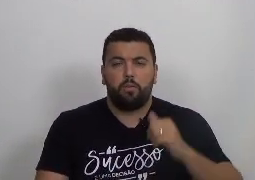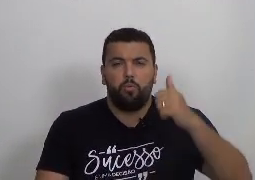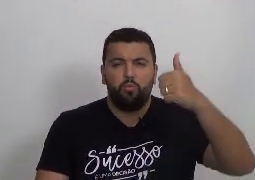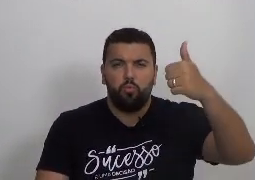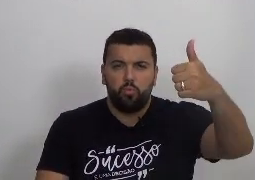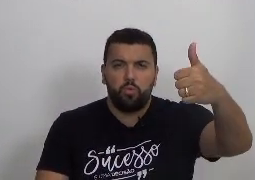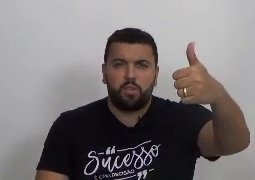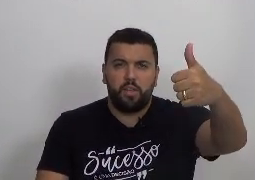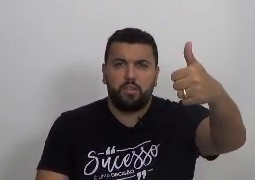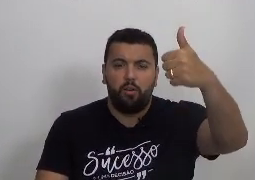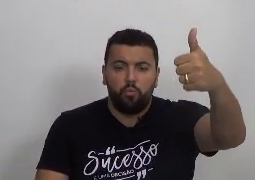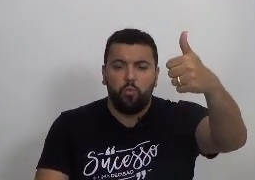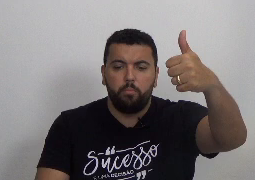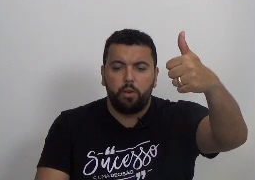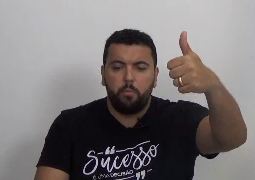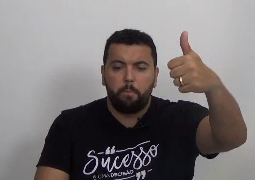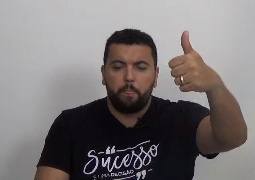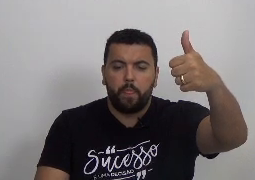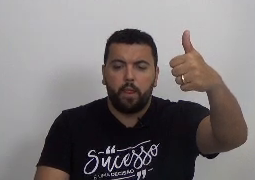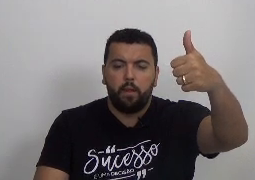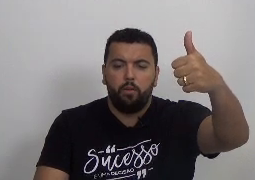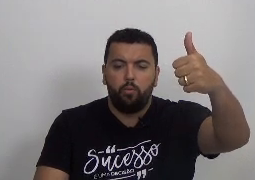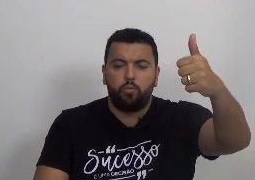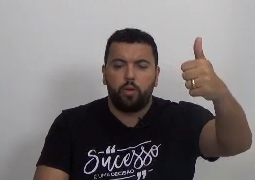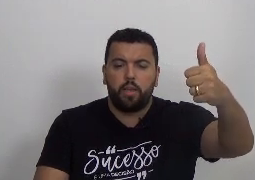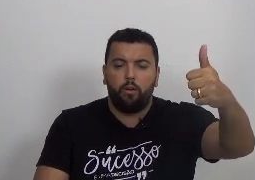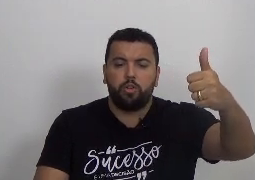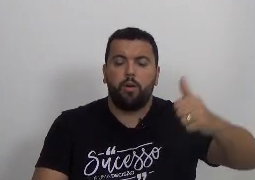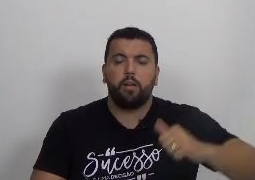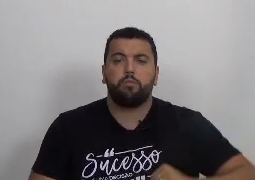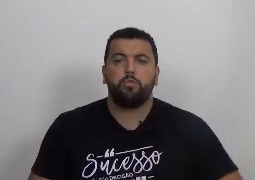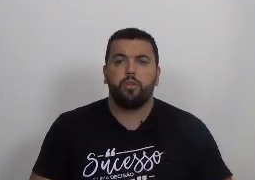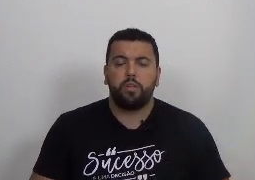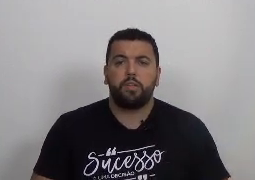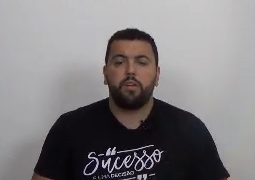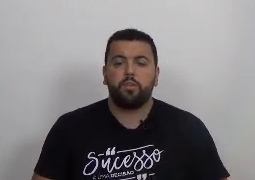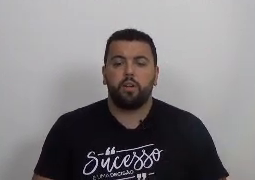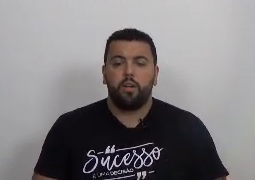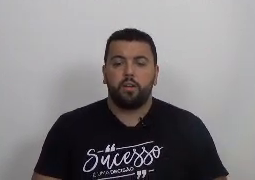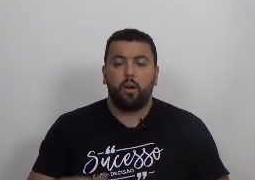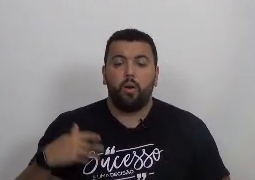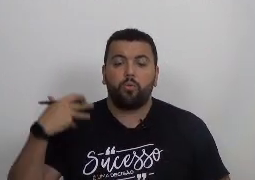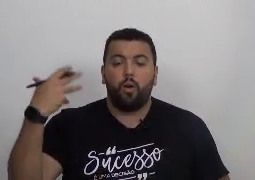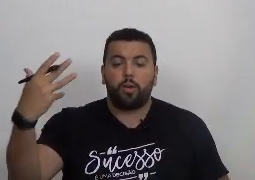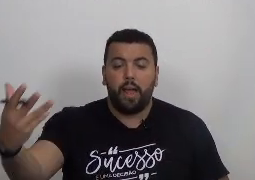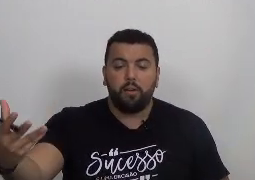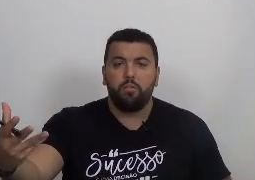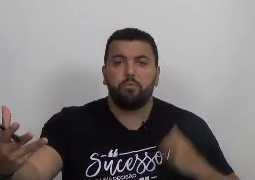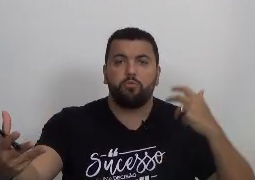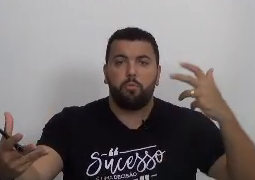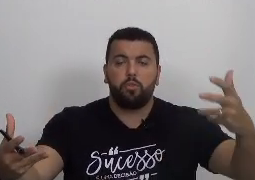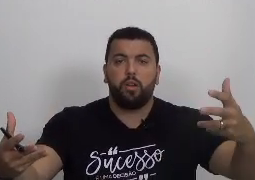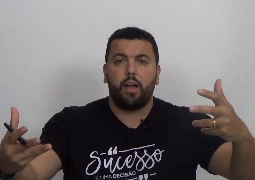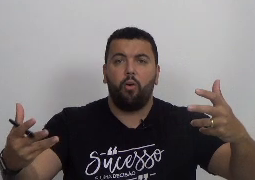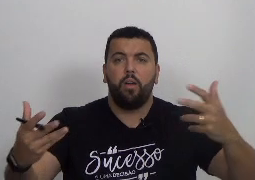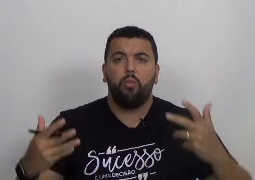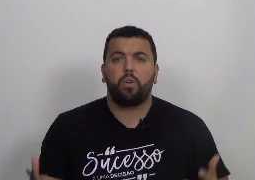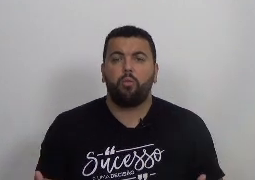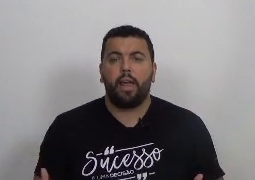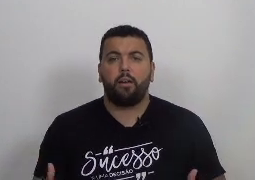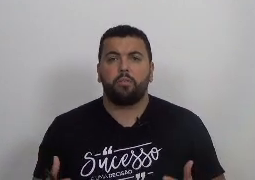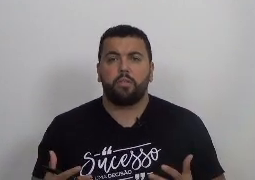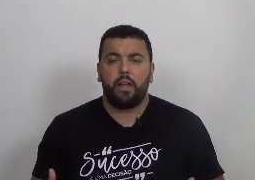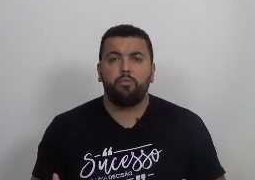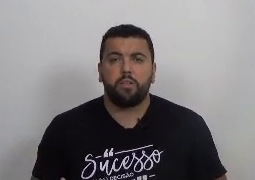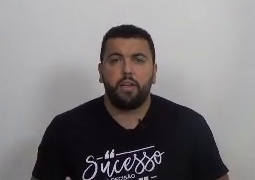dilma 616 é um número no total de quanto de 6 então é o que eu quero sobre